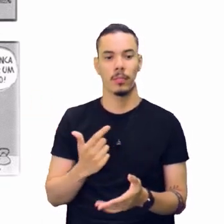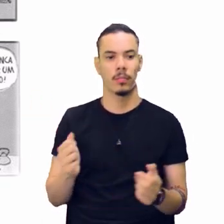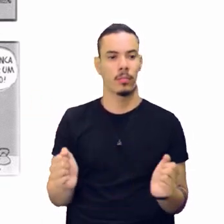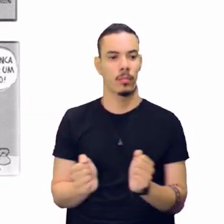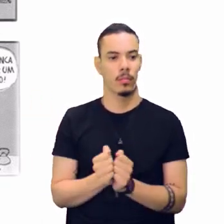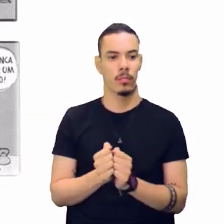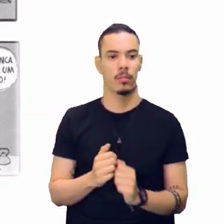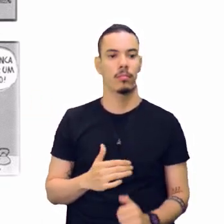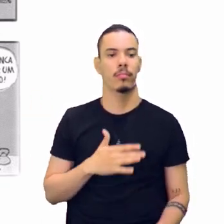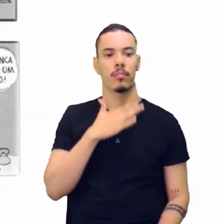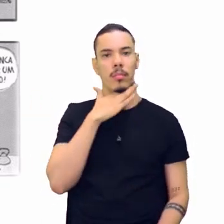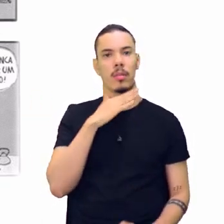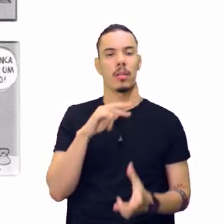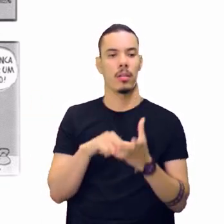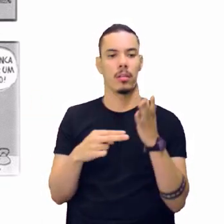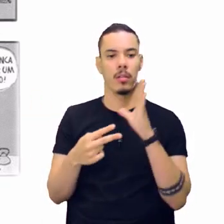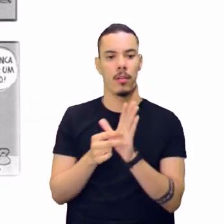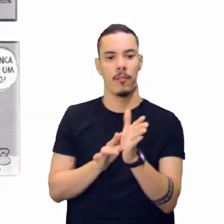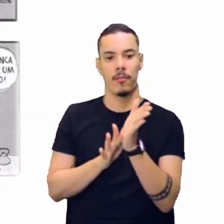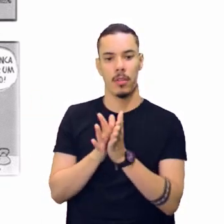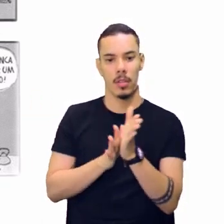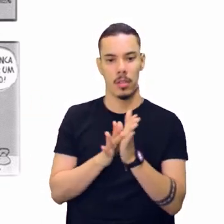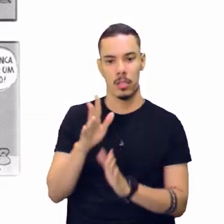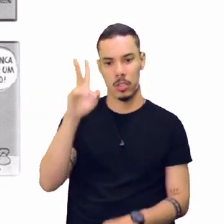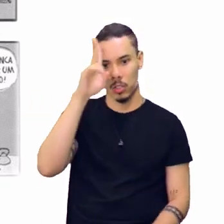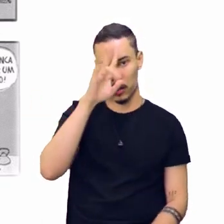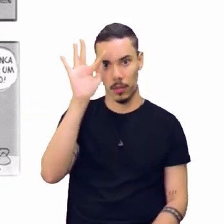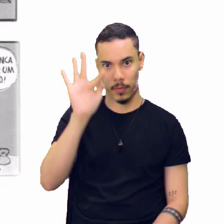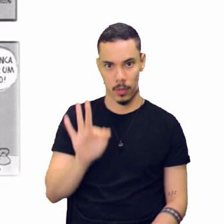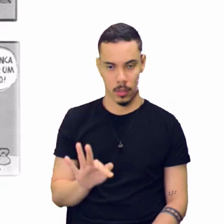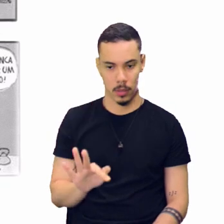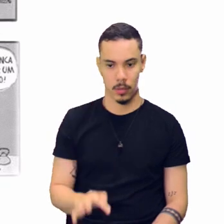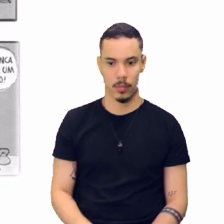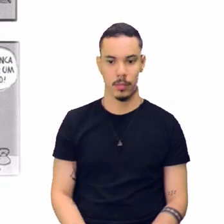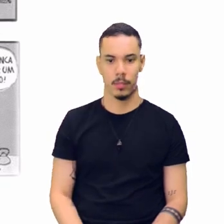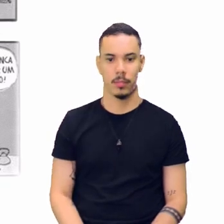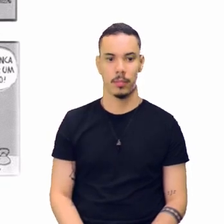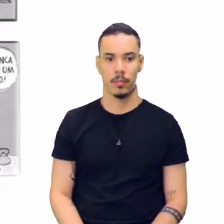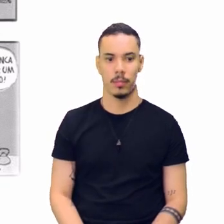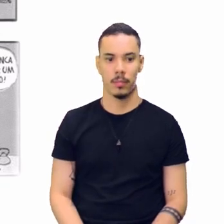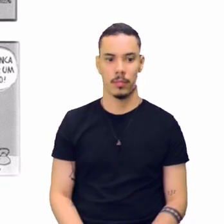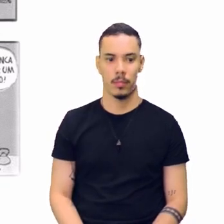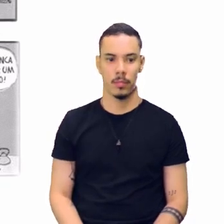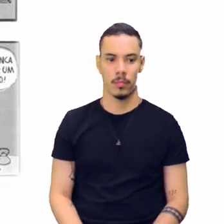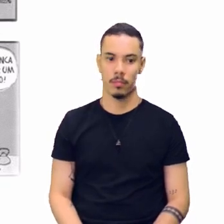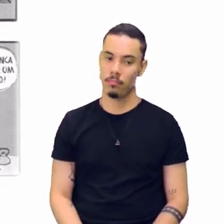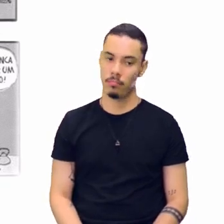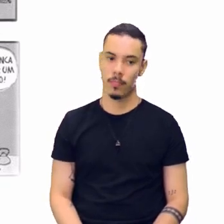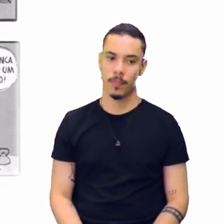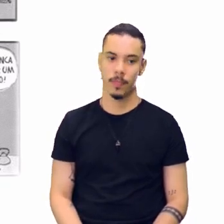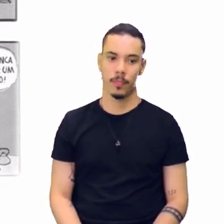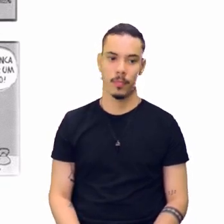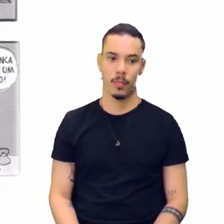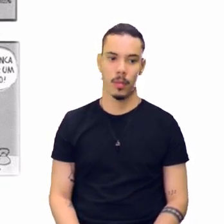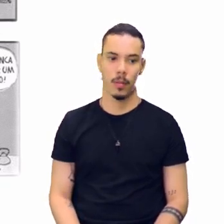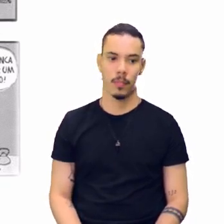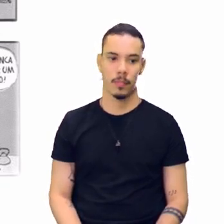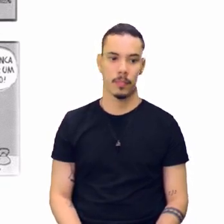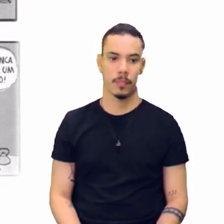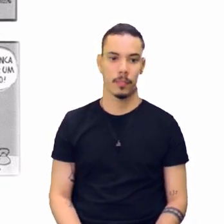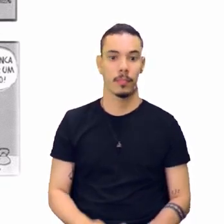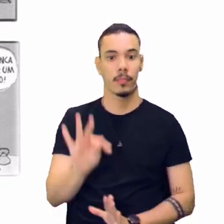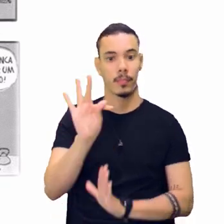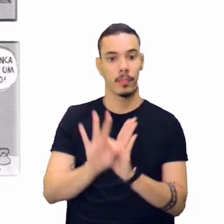nariz, fingindo achar a história feliz. Selma Maria. Isso.